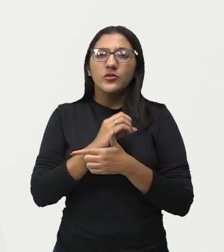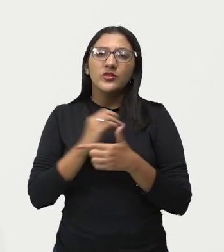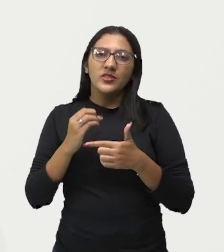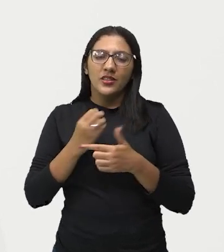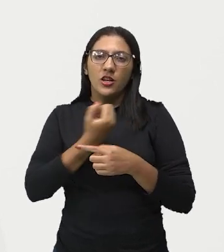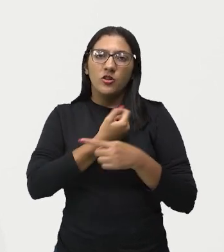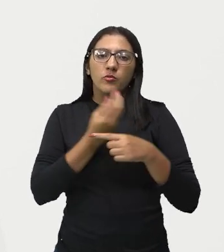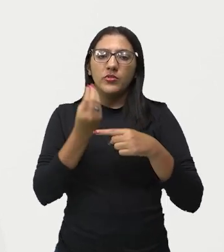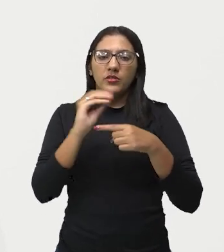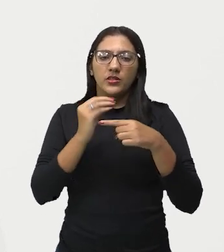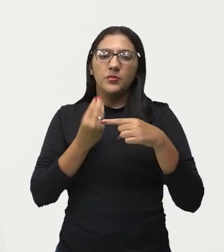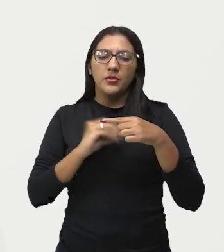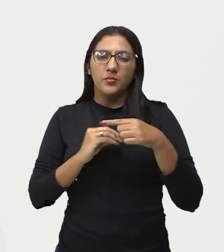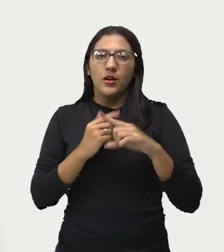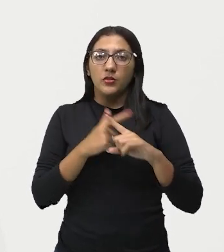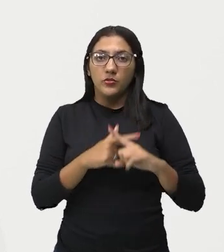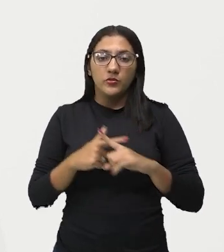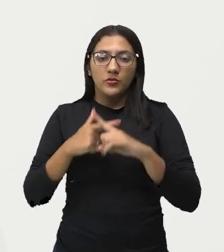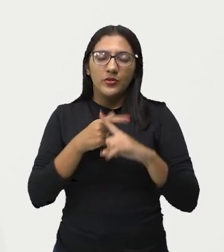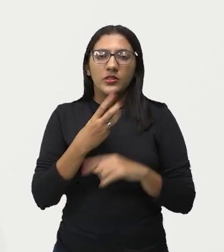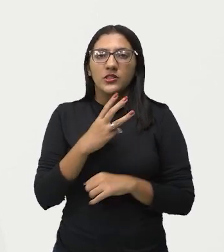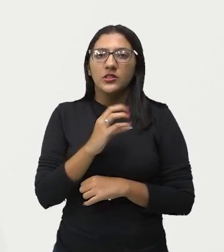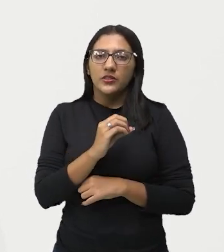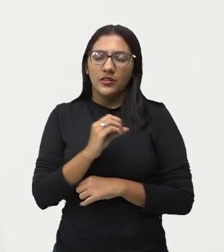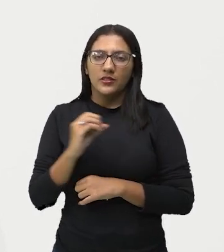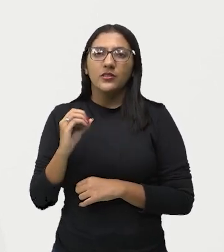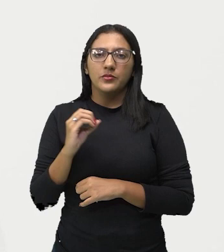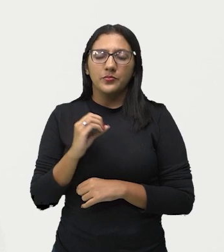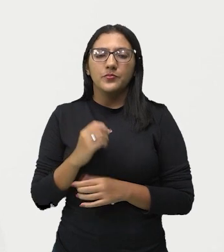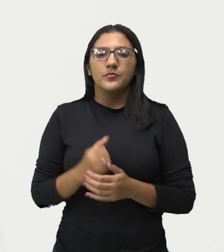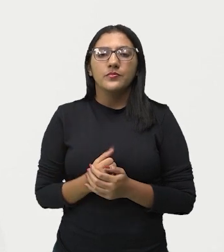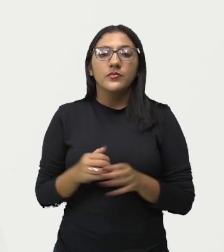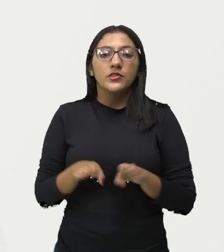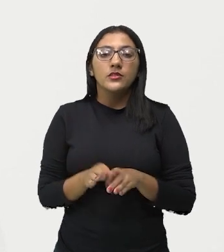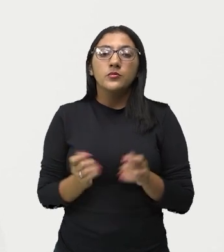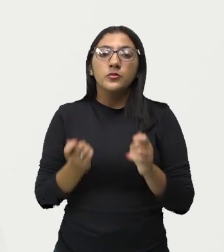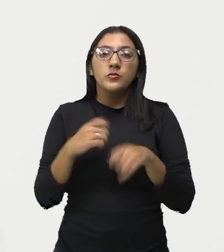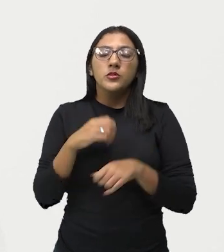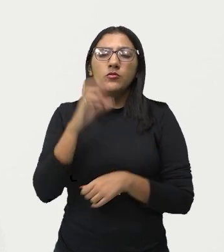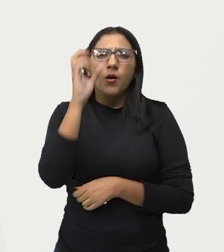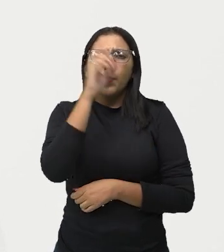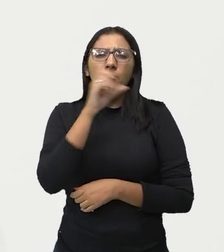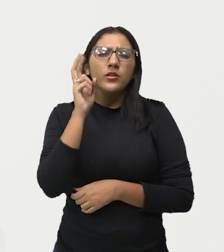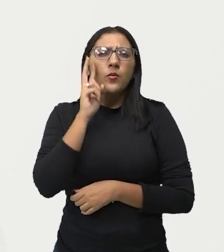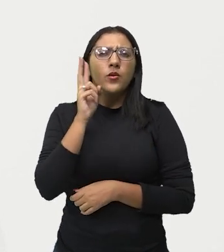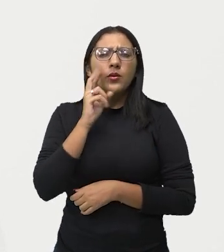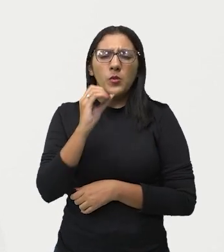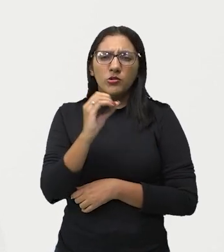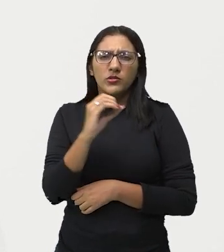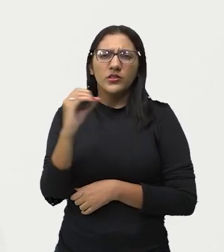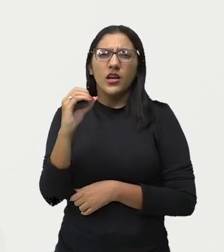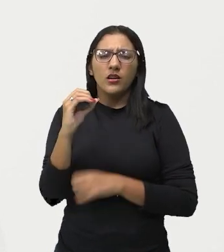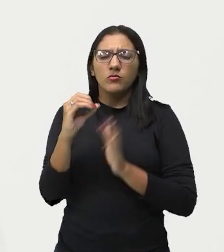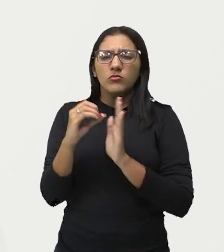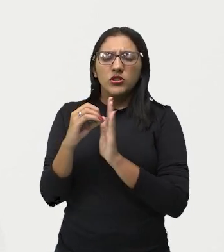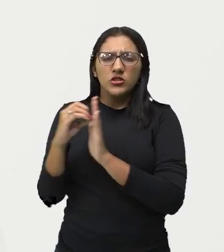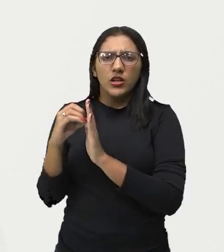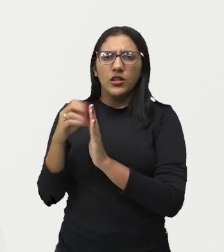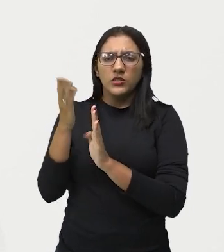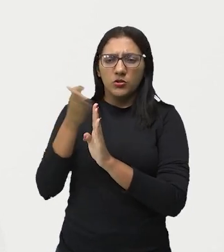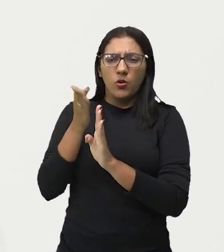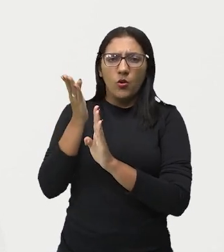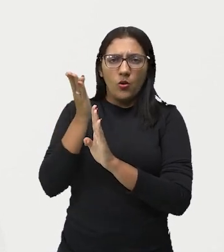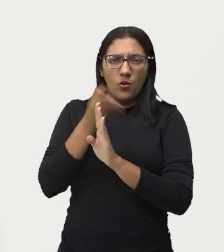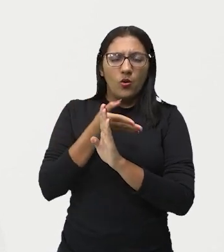vezes 300. Aprendeu que dá para simplificar os zeros, ó. Esse zero com esse, esse com